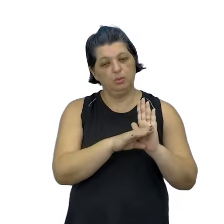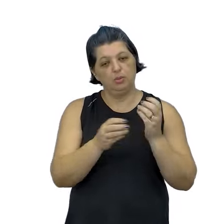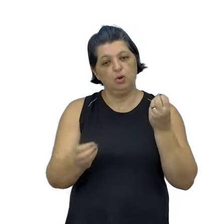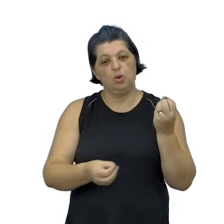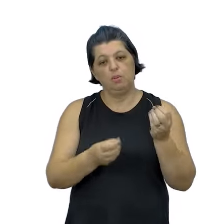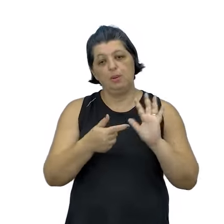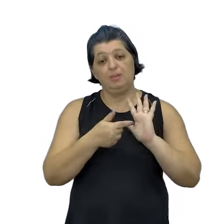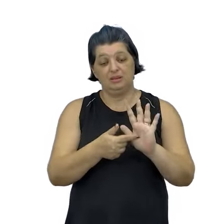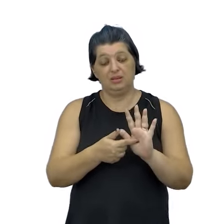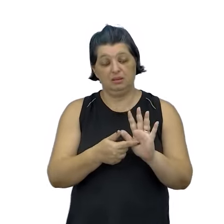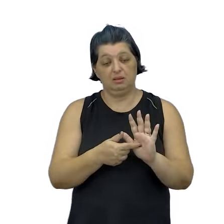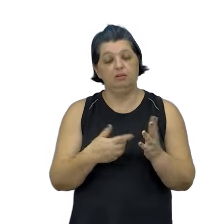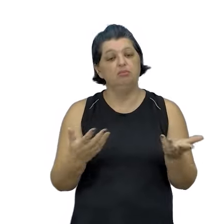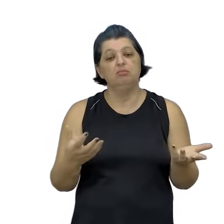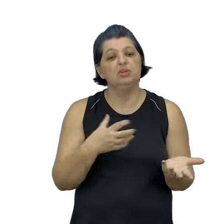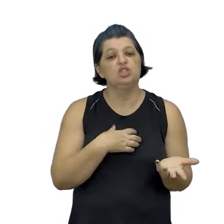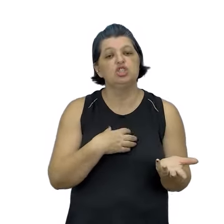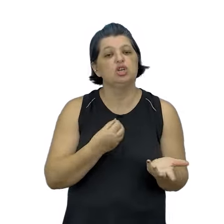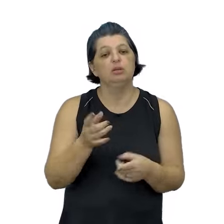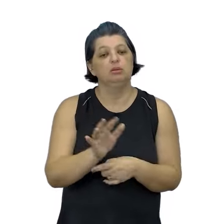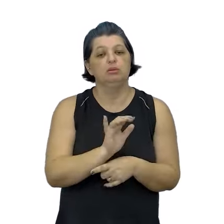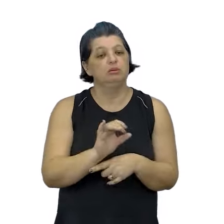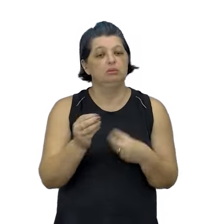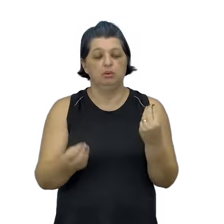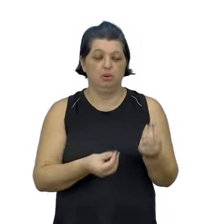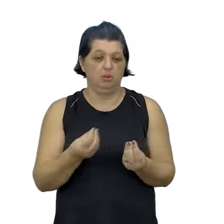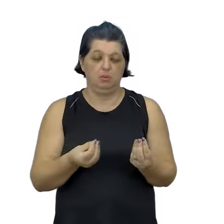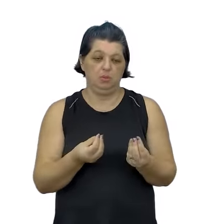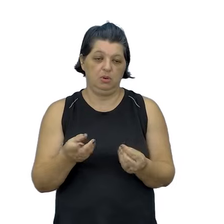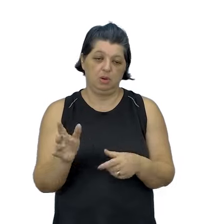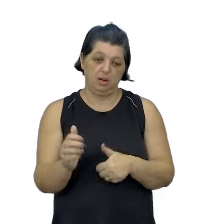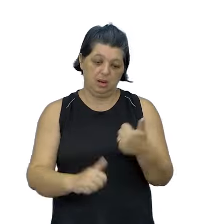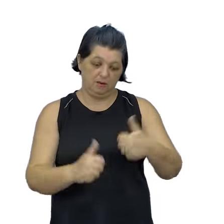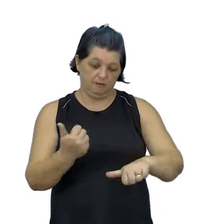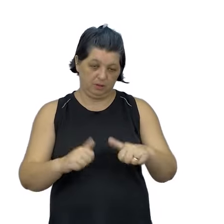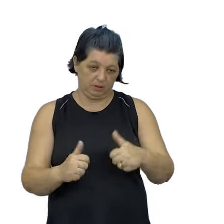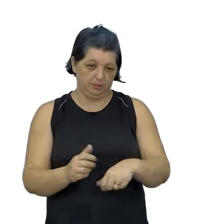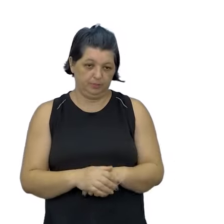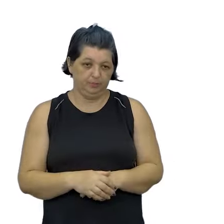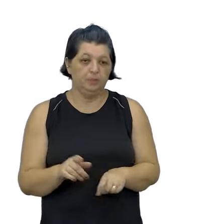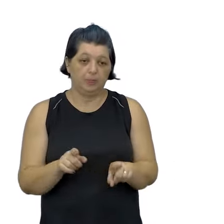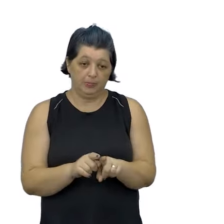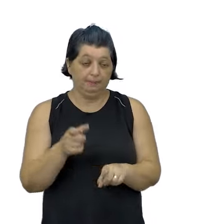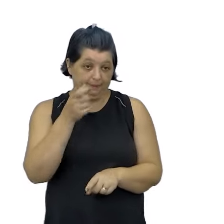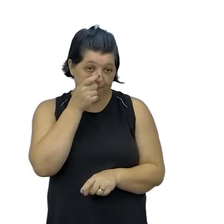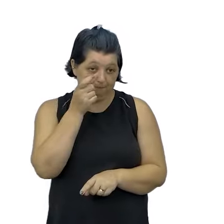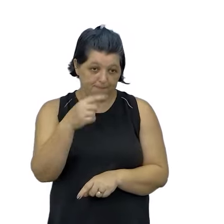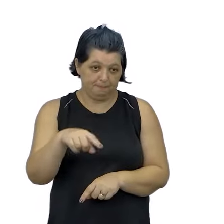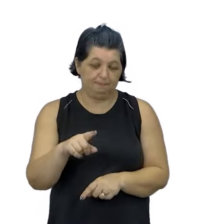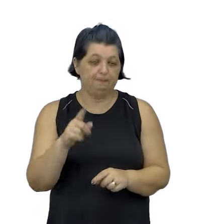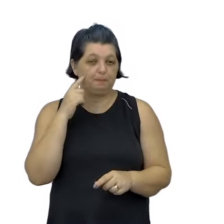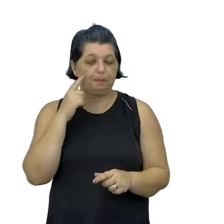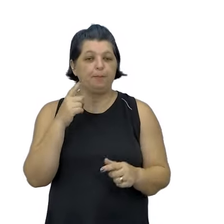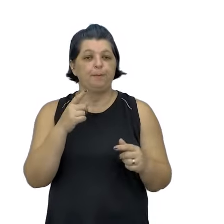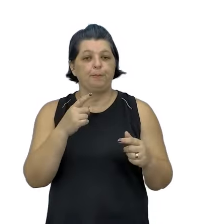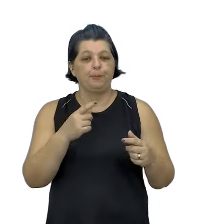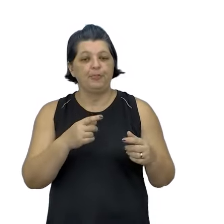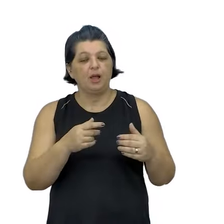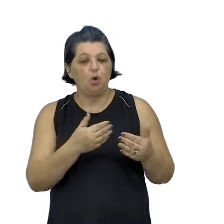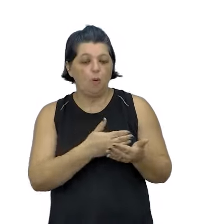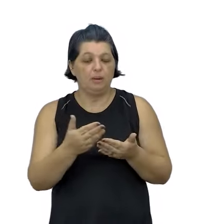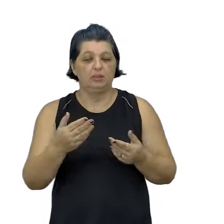né? De que maneira que isso será apresentado e como isso será avaliado. E é interessante mesmo que você abra esse debate, né, para